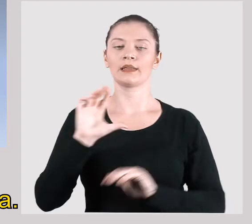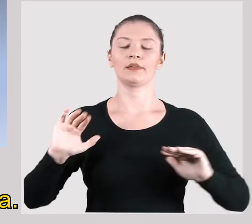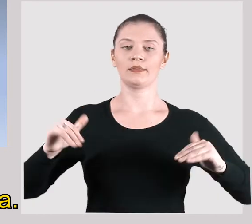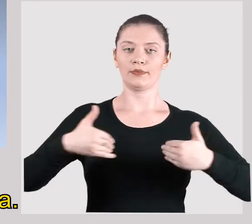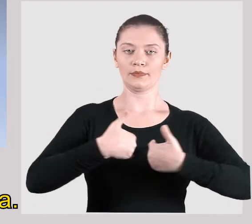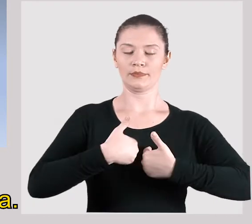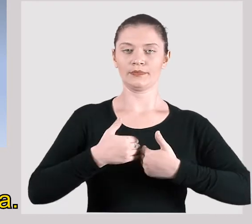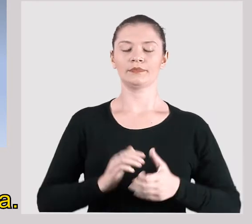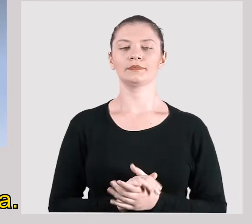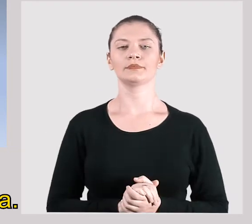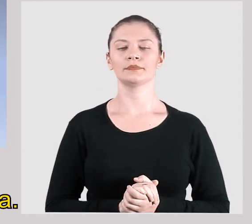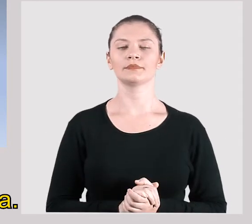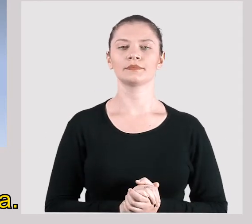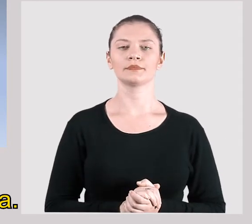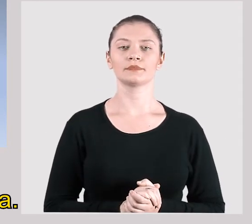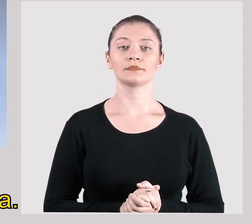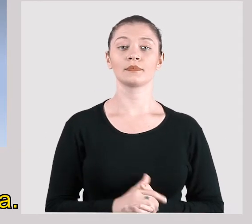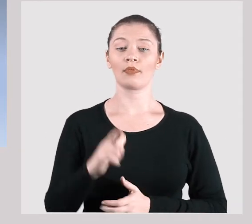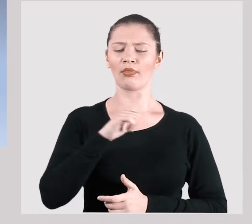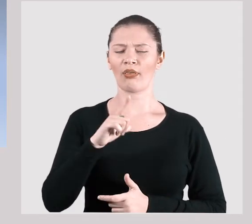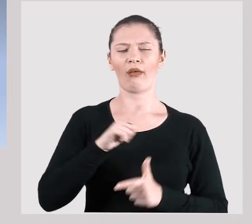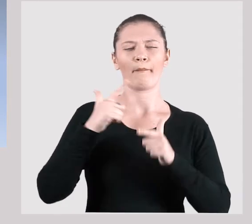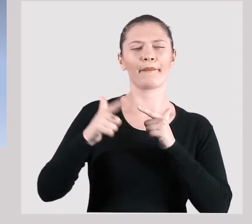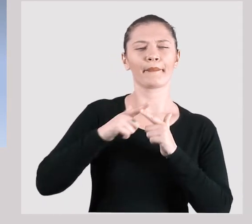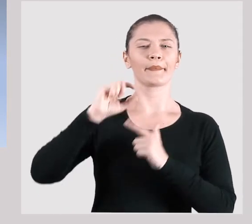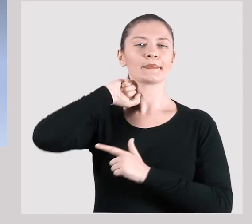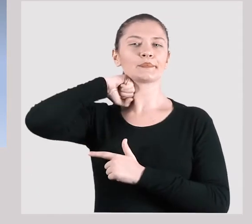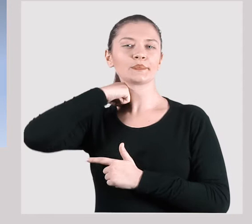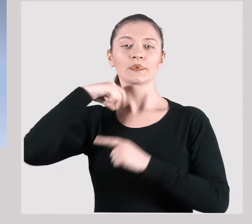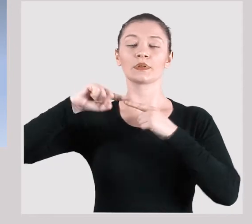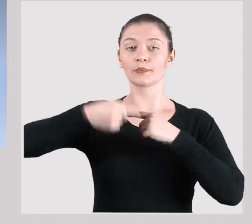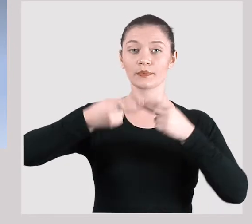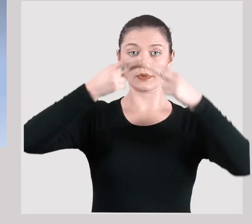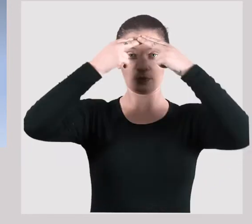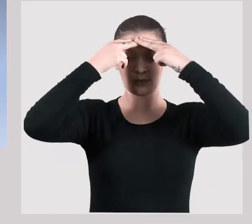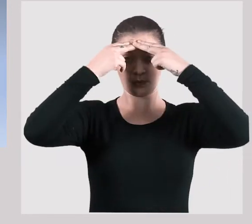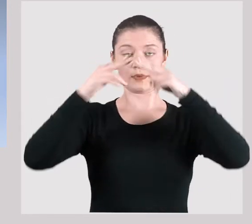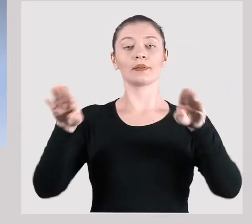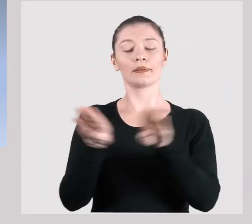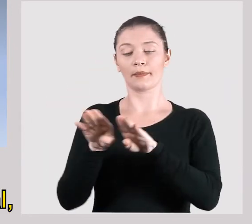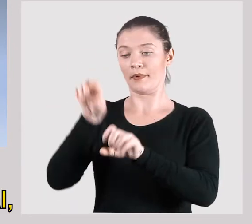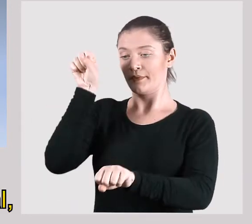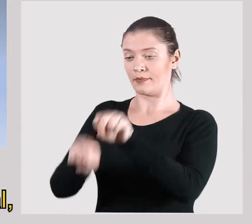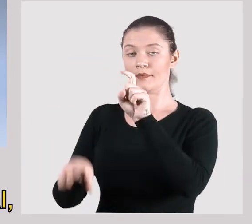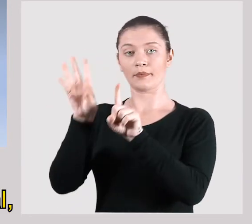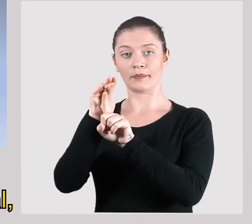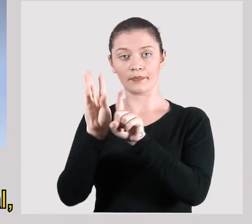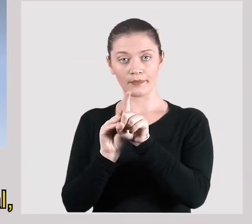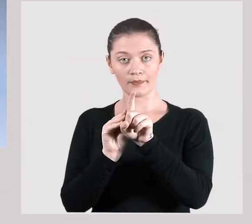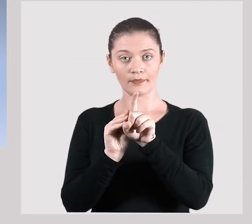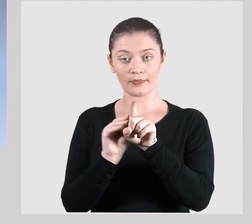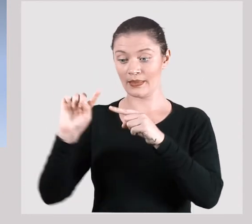autista. Muita comorbidade com estresse pós-traumático, abuso sexual, estupro. É muito comum no